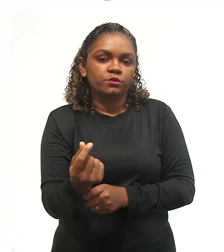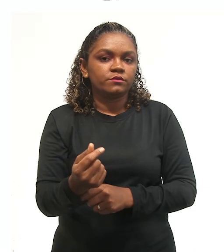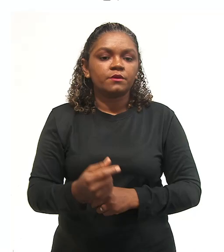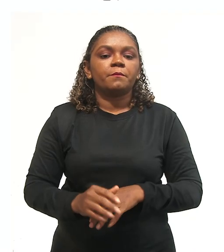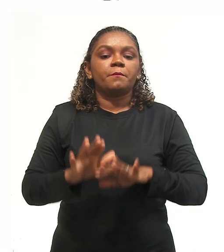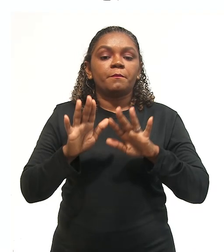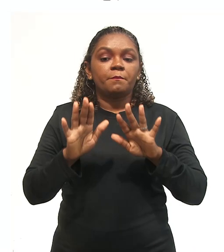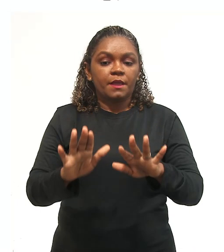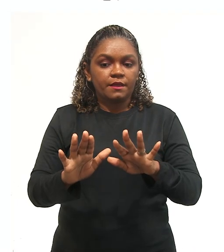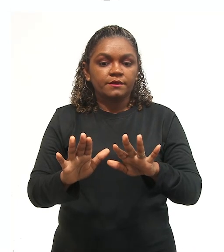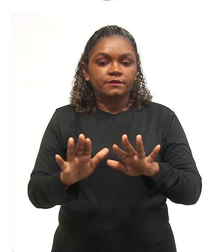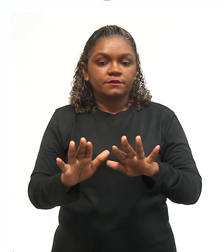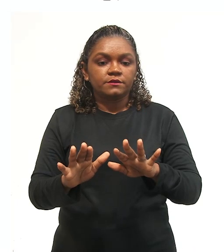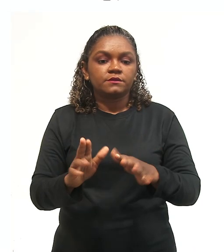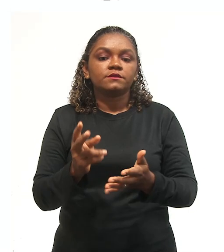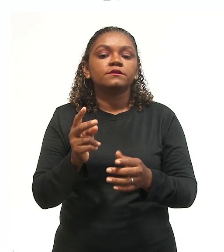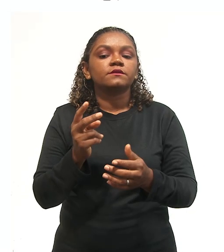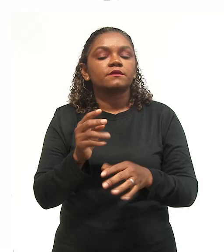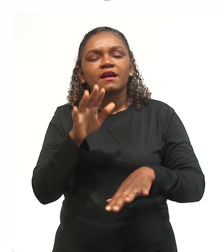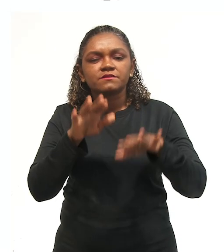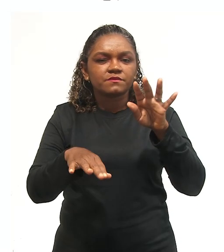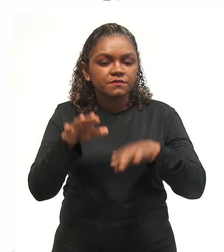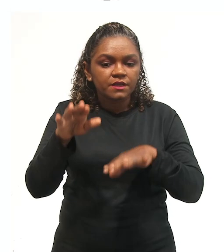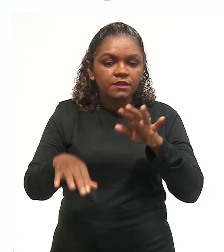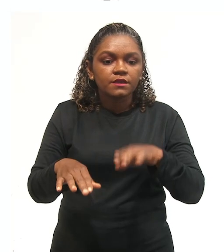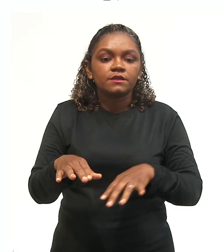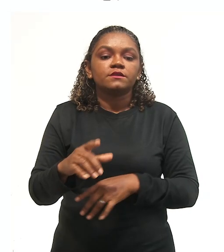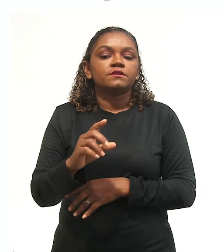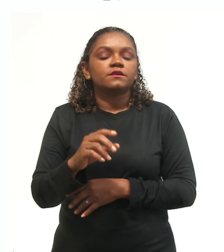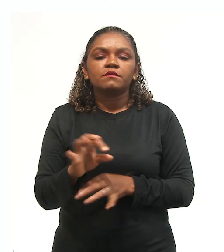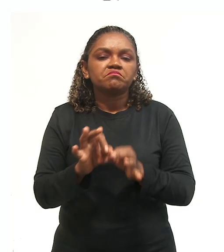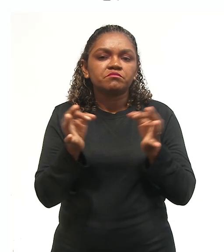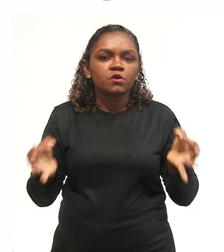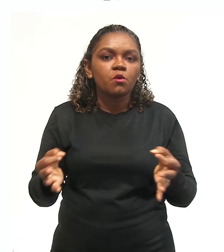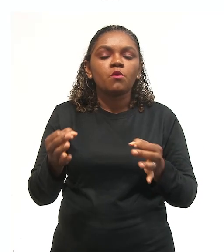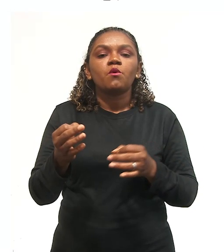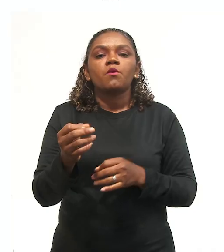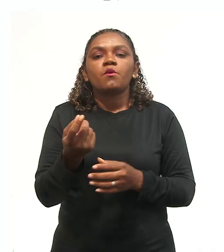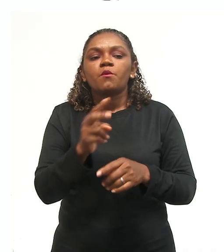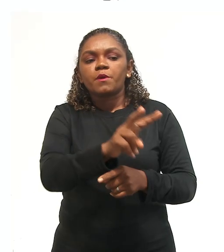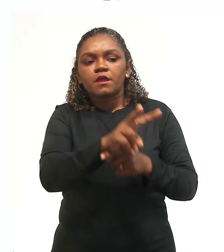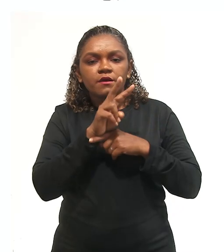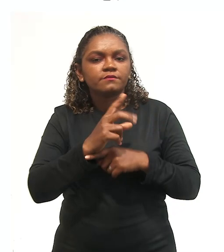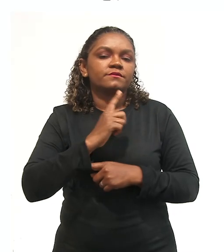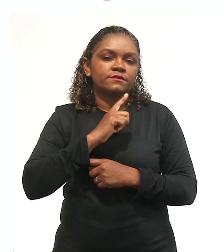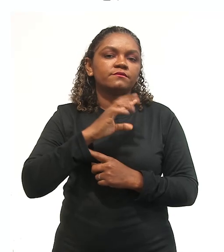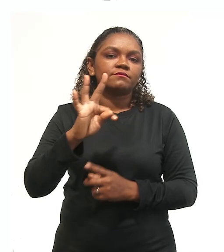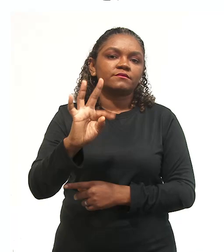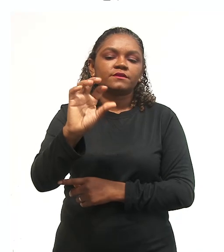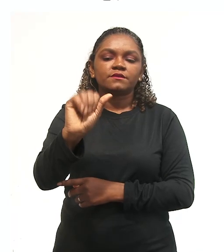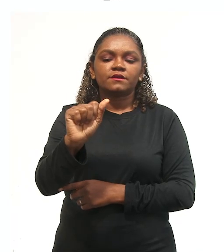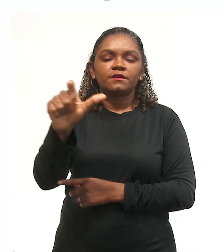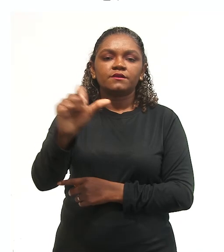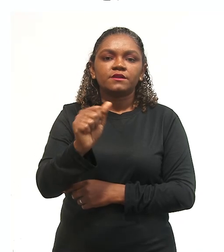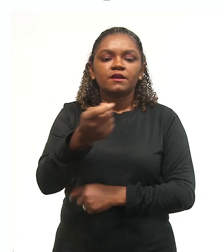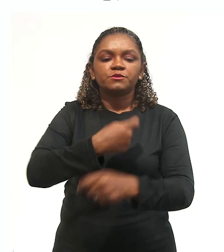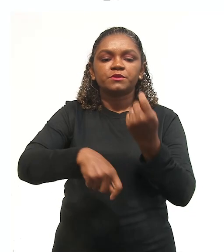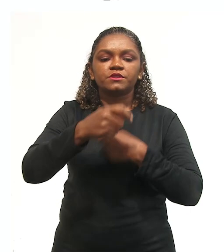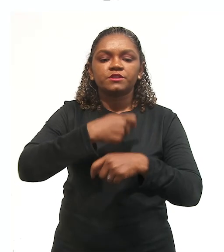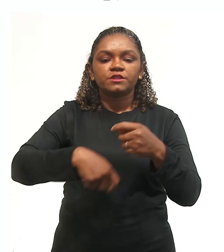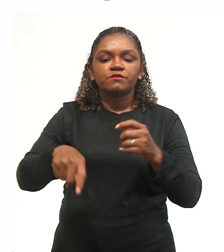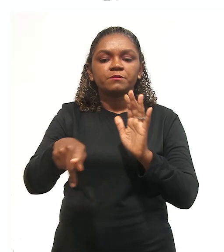tá? Nem sempre a taxa nominal ela é real, pois é comum no empréstimo a cobrança de